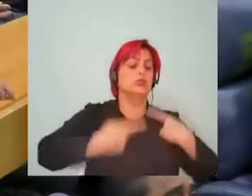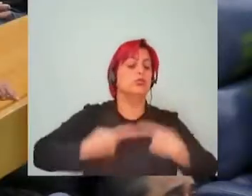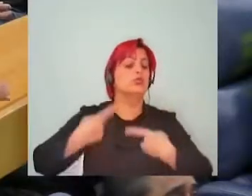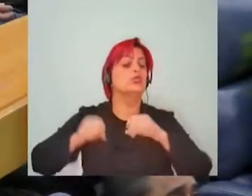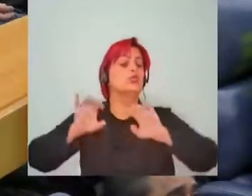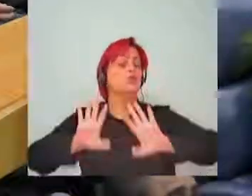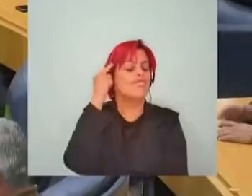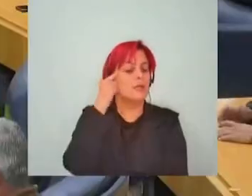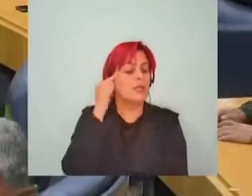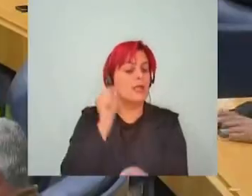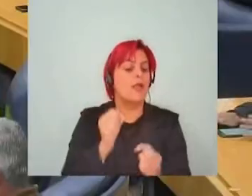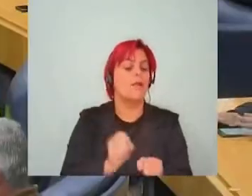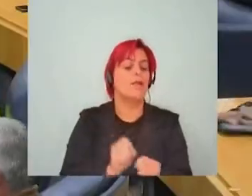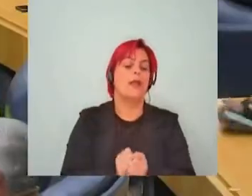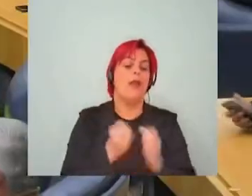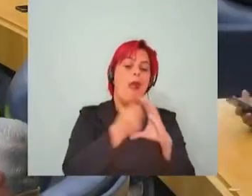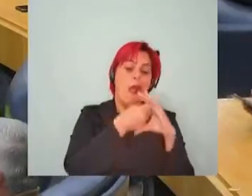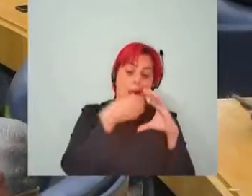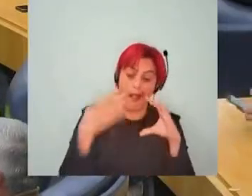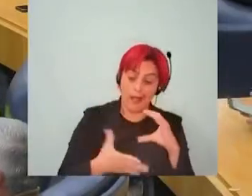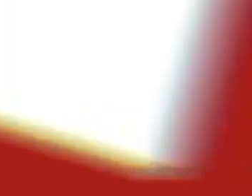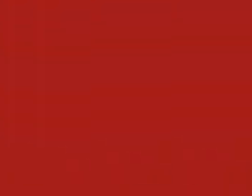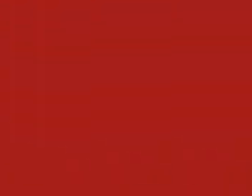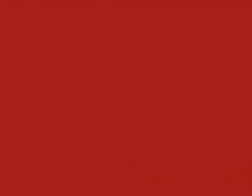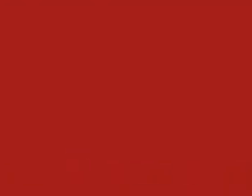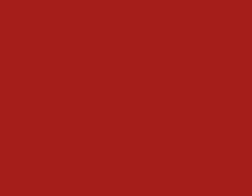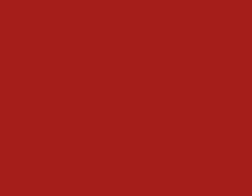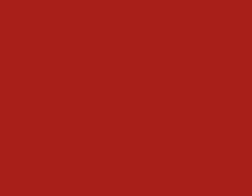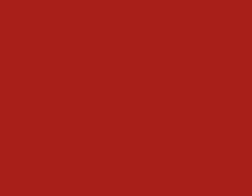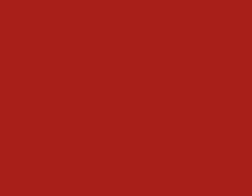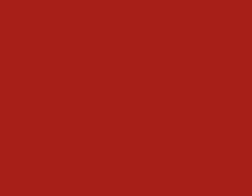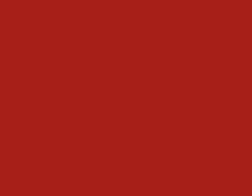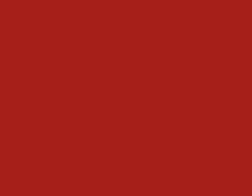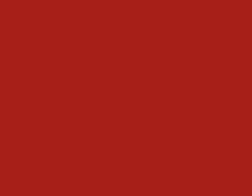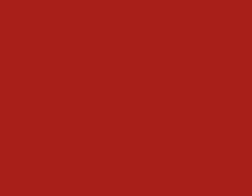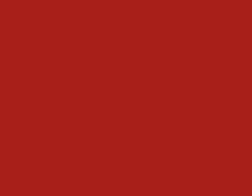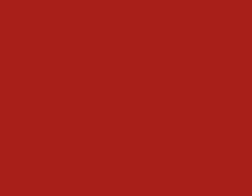de 40 audiências públicas assim.